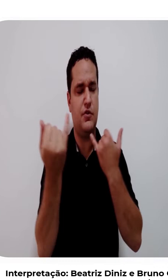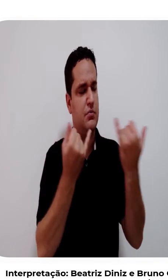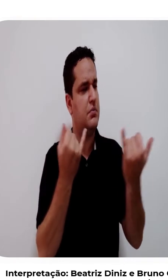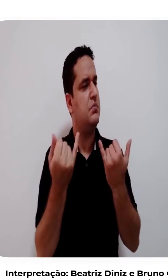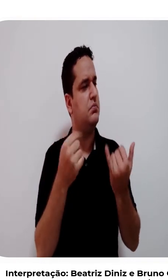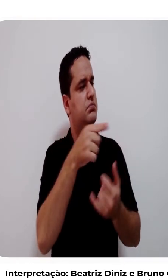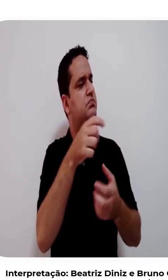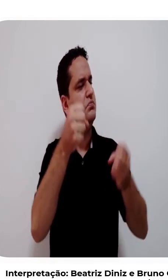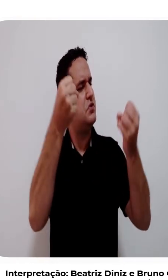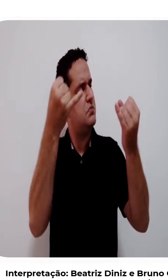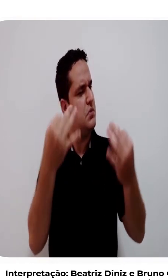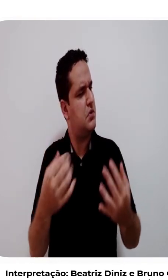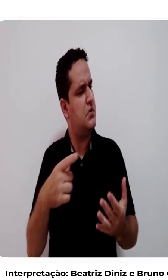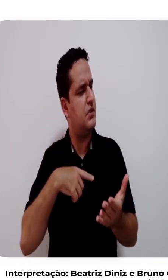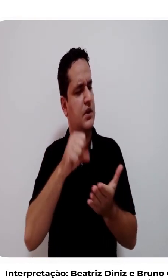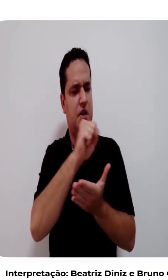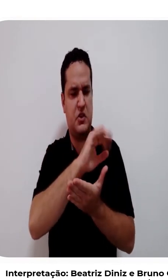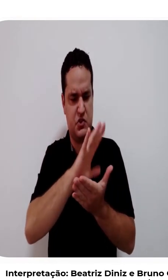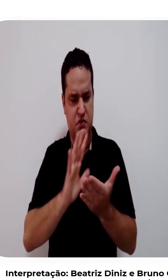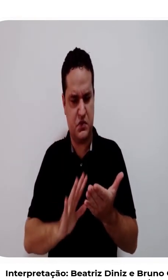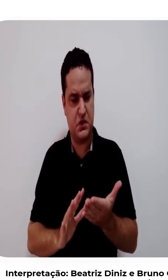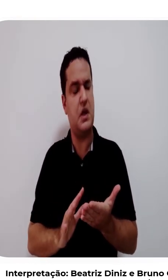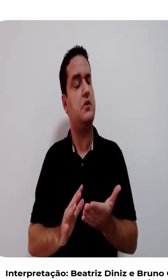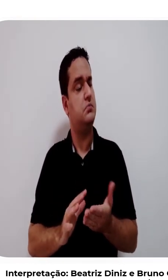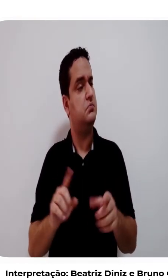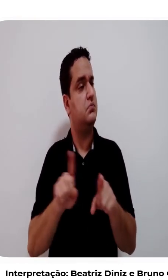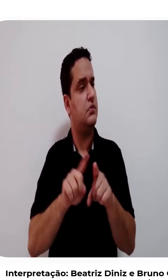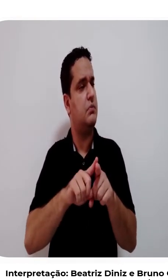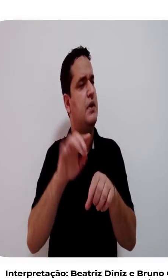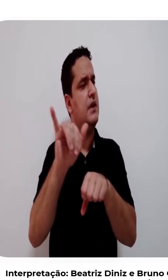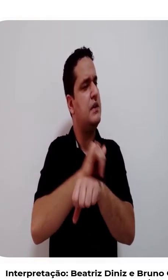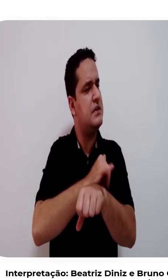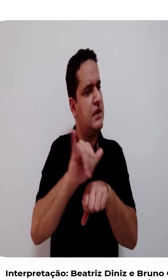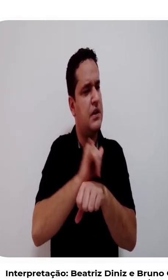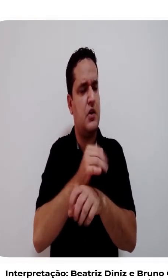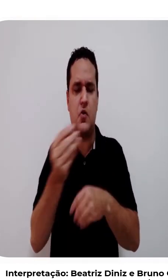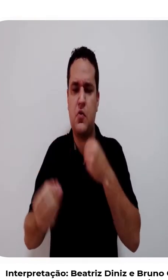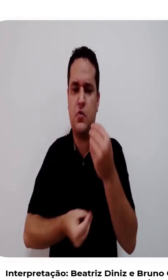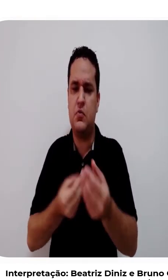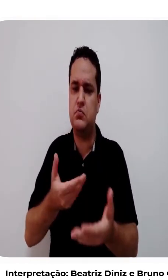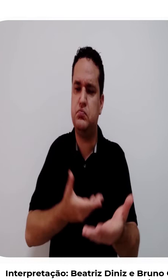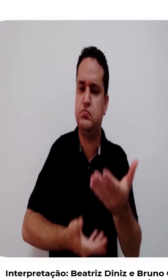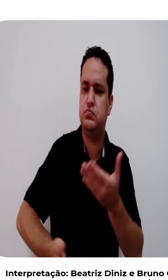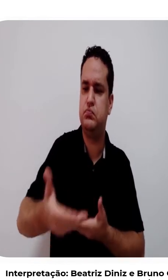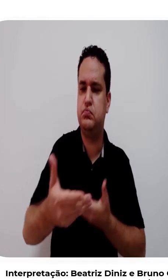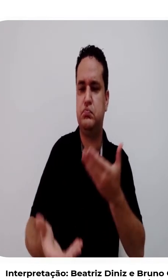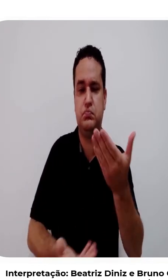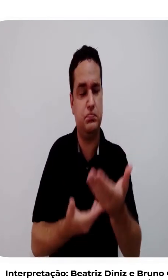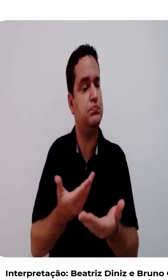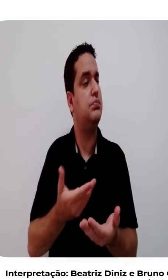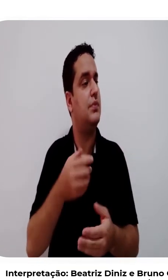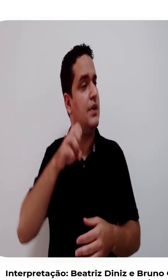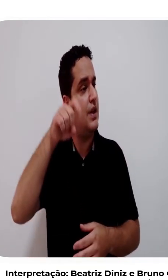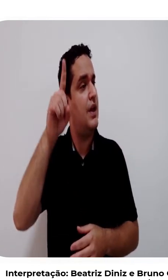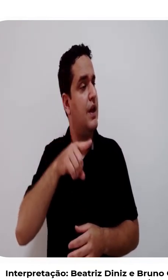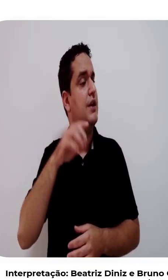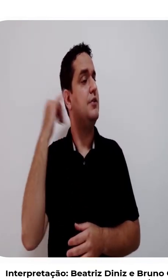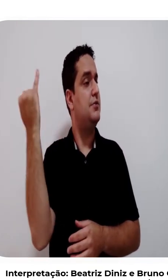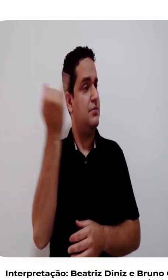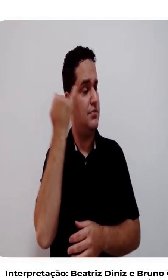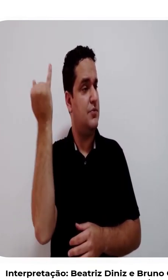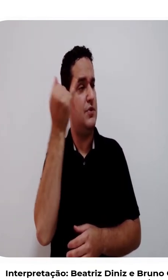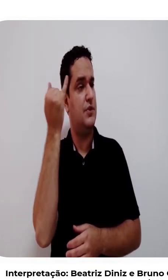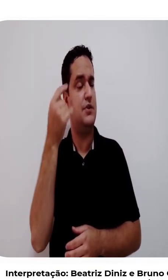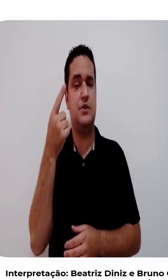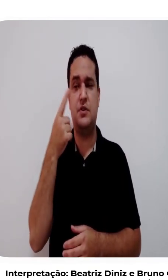e também em relação às estratégias de mediação, que são importantes, especialmente quando consideramos o processo de aprendizagem da